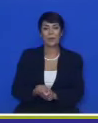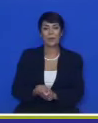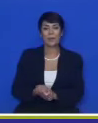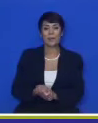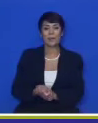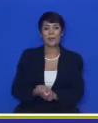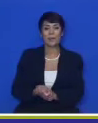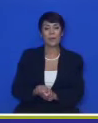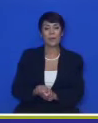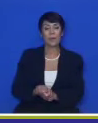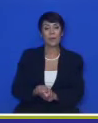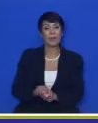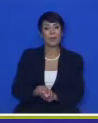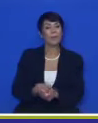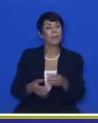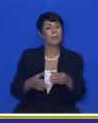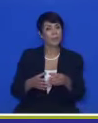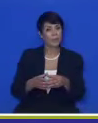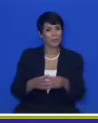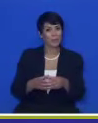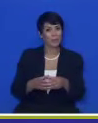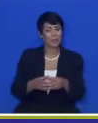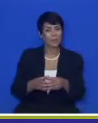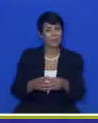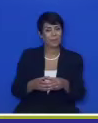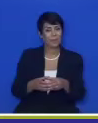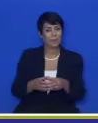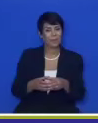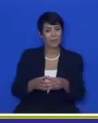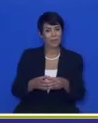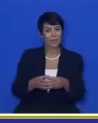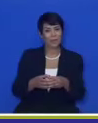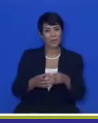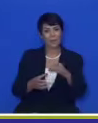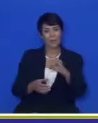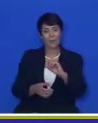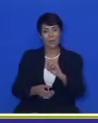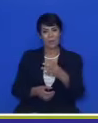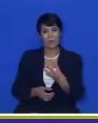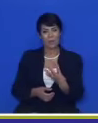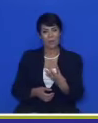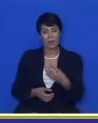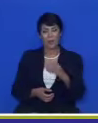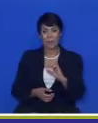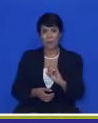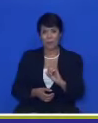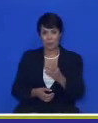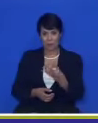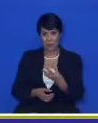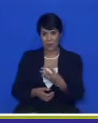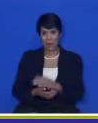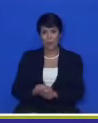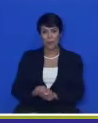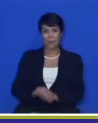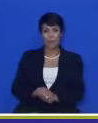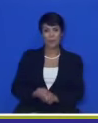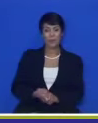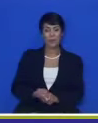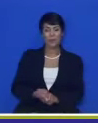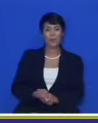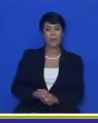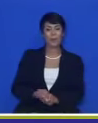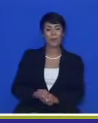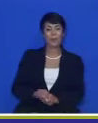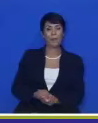Vamos chamar o primeiro número. Bola marrom, número 04. Marrom